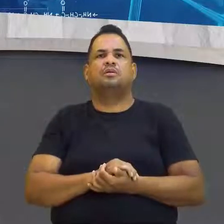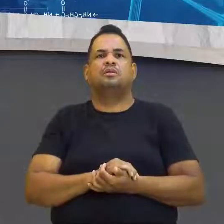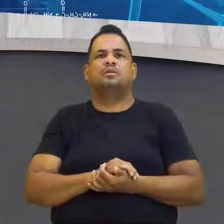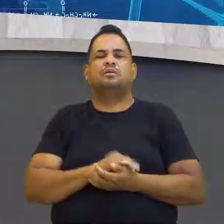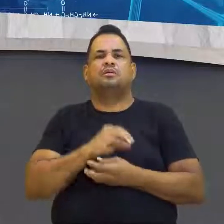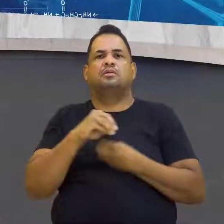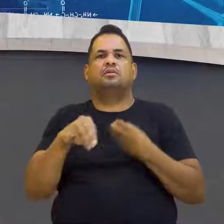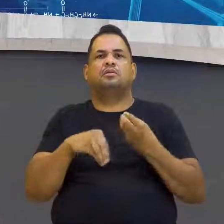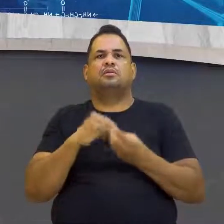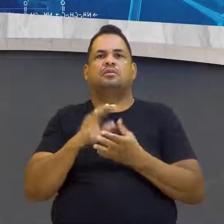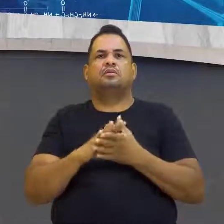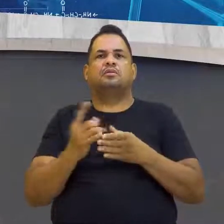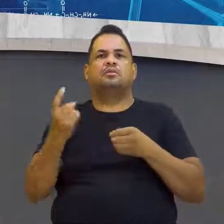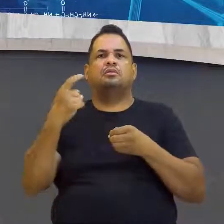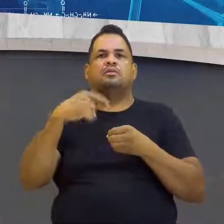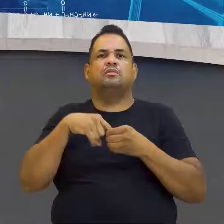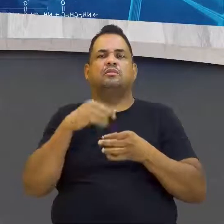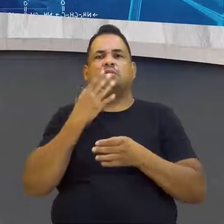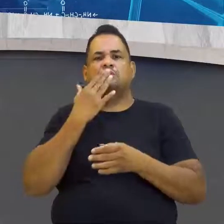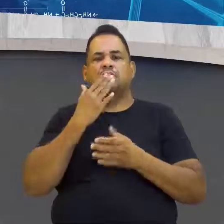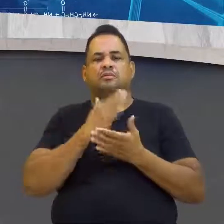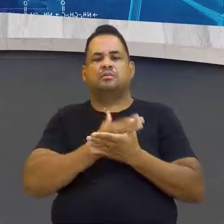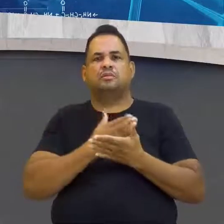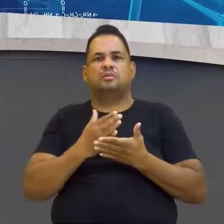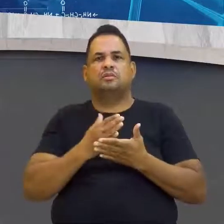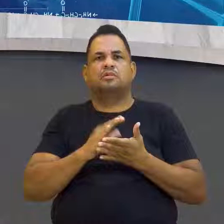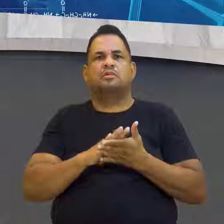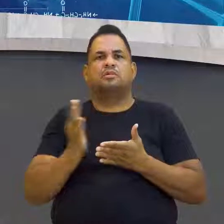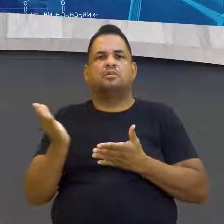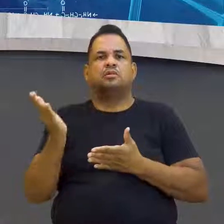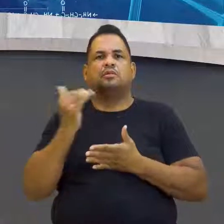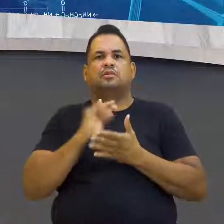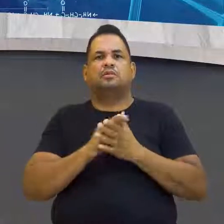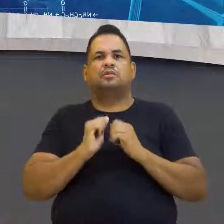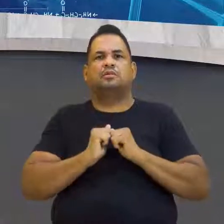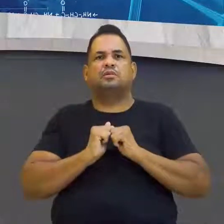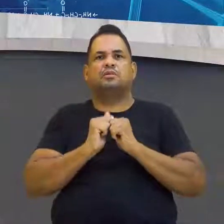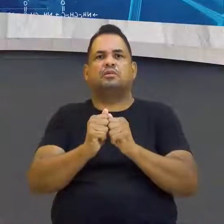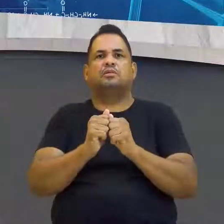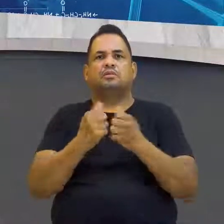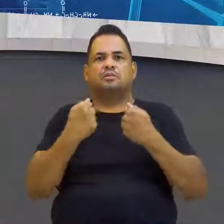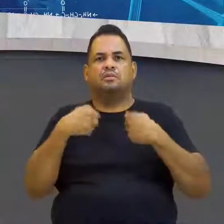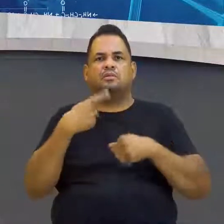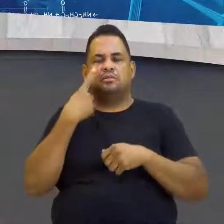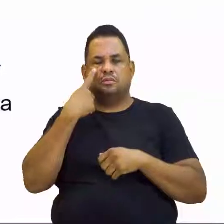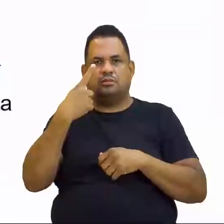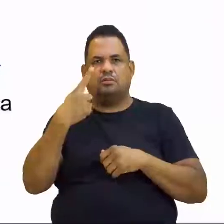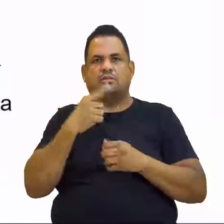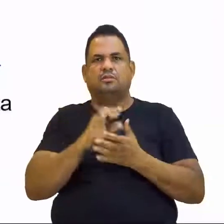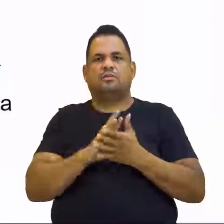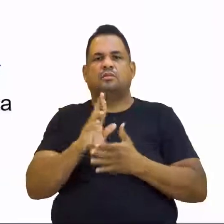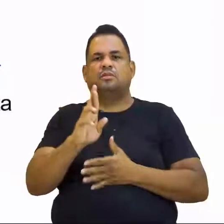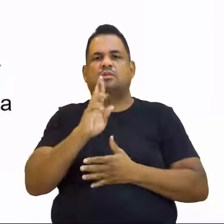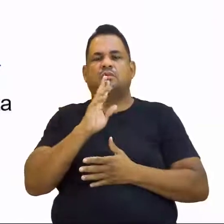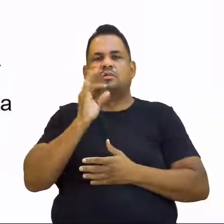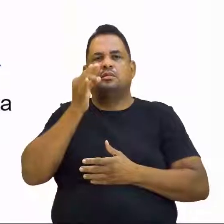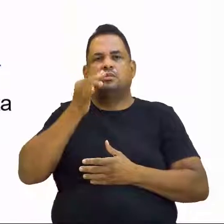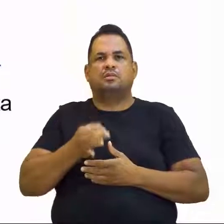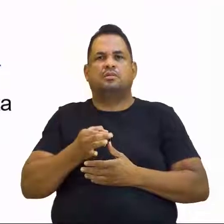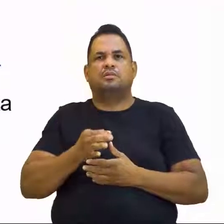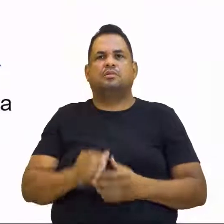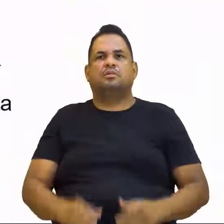solução vai voltar à coloração inicial. Então vamos lá para a gente acompanhar e poder observar a resposta correta para essa